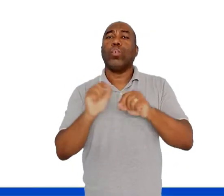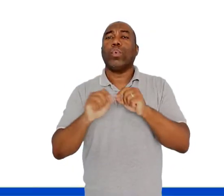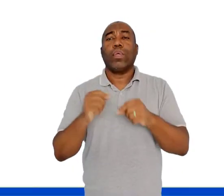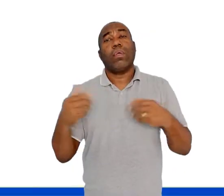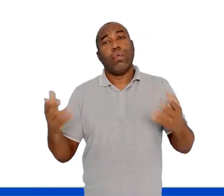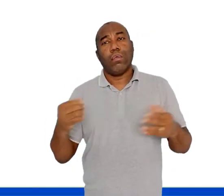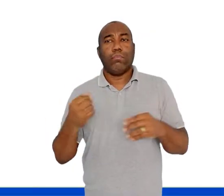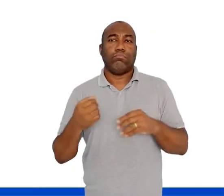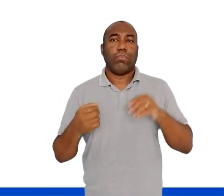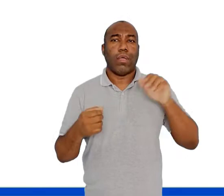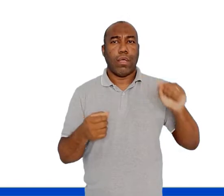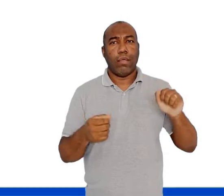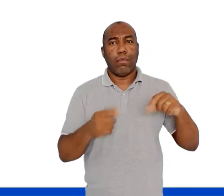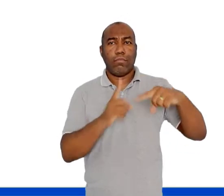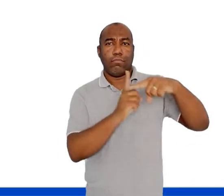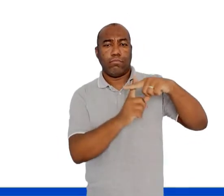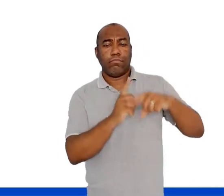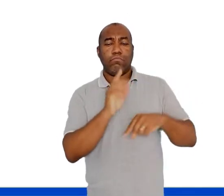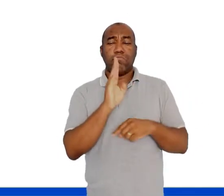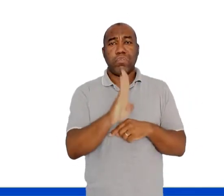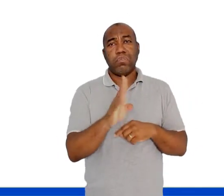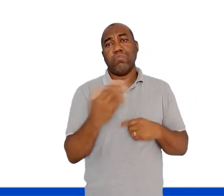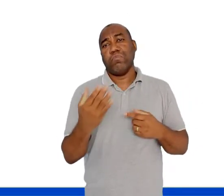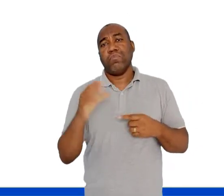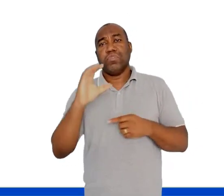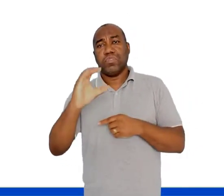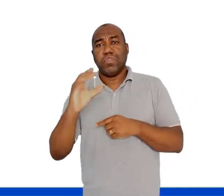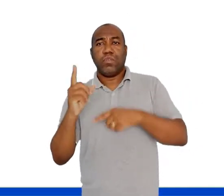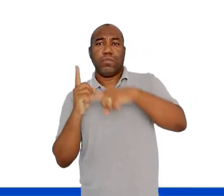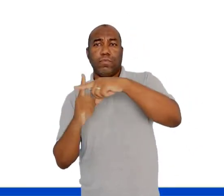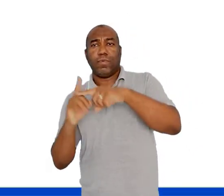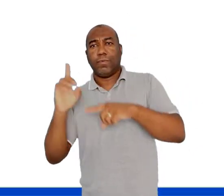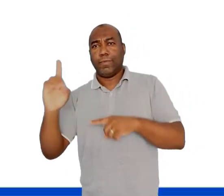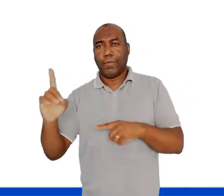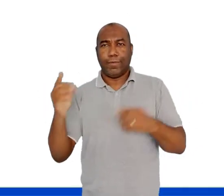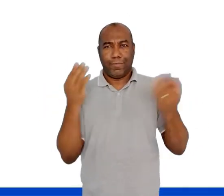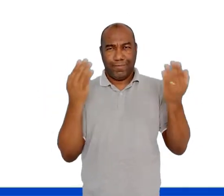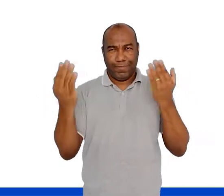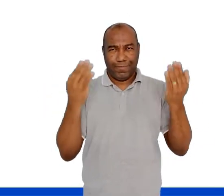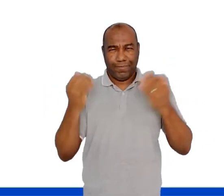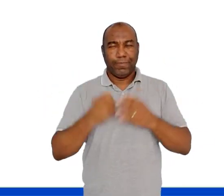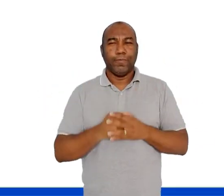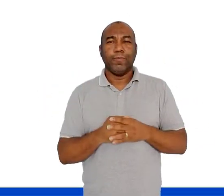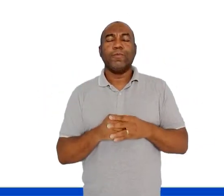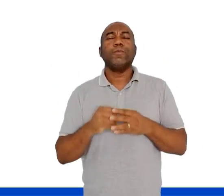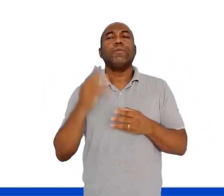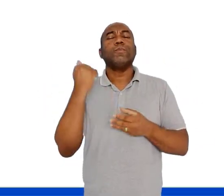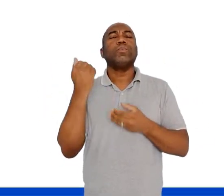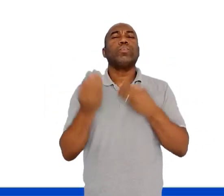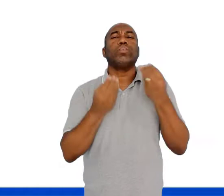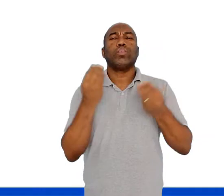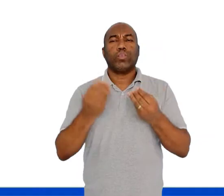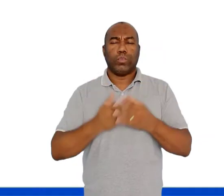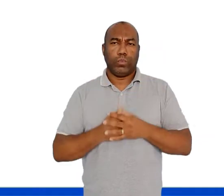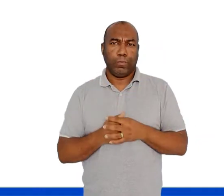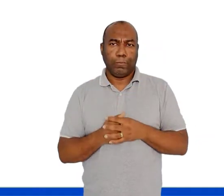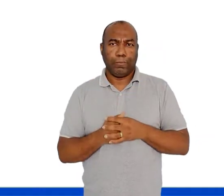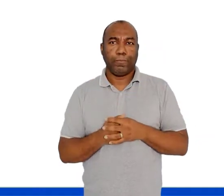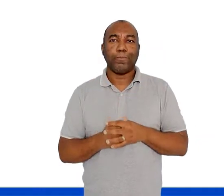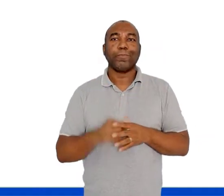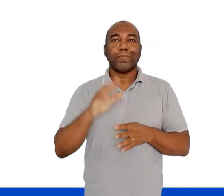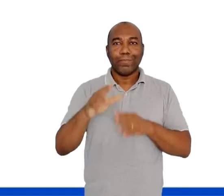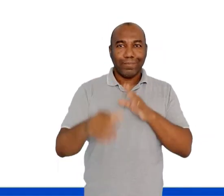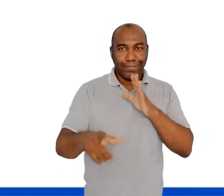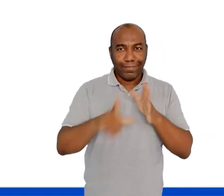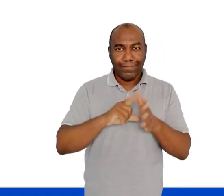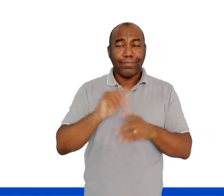são espécies químicas genéricas, pode ser qualquer coisa. Aqui é só para exemplificar de onde que sai essa lei. Lembrando, vocês vão aprender